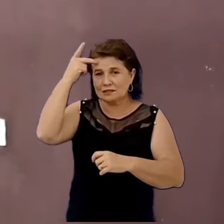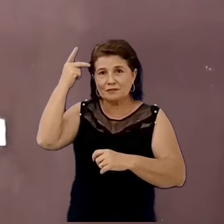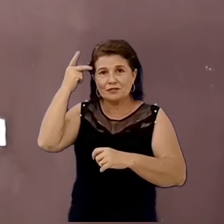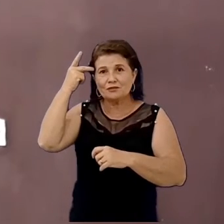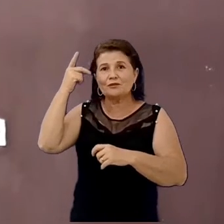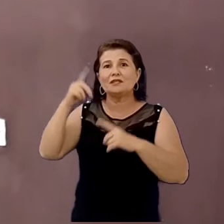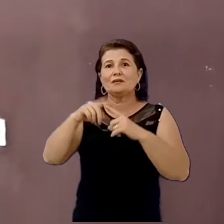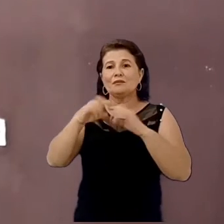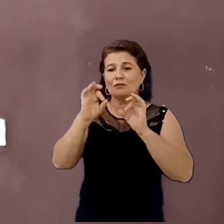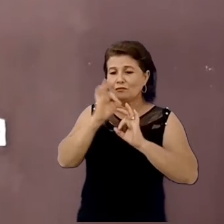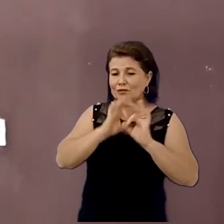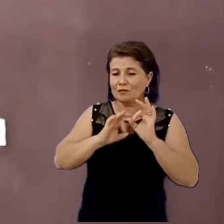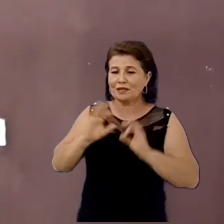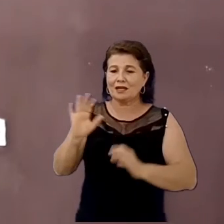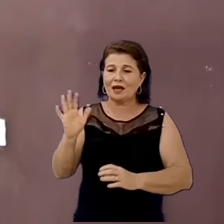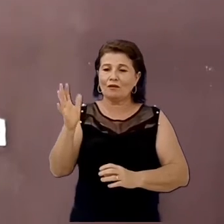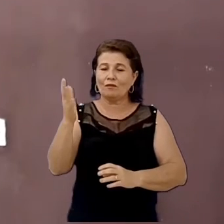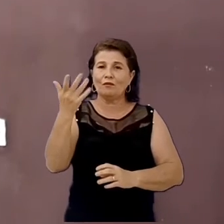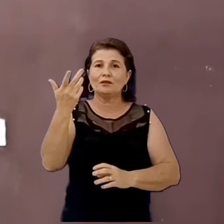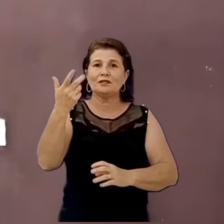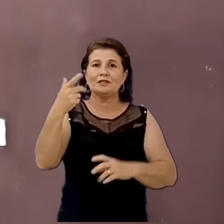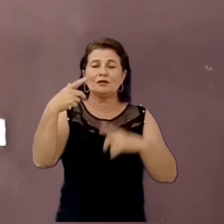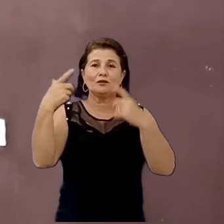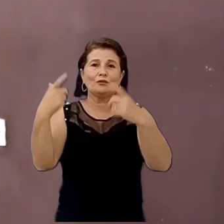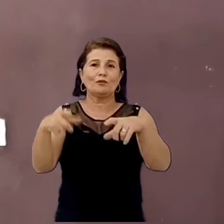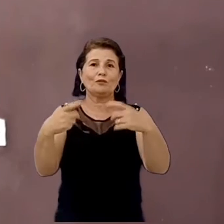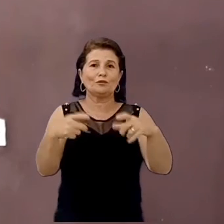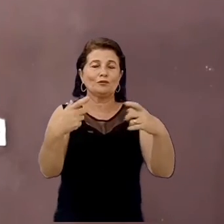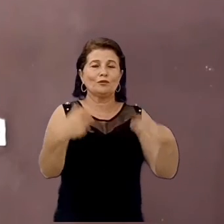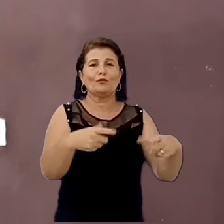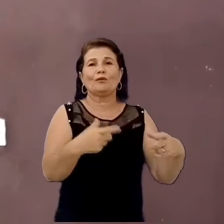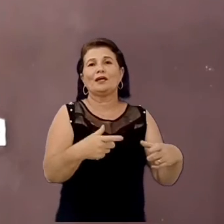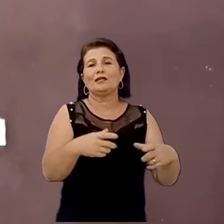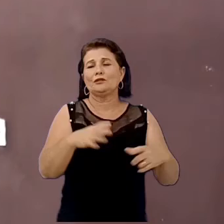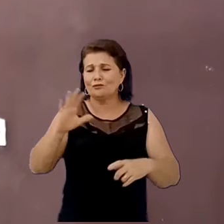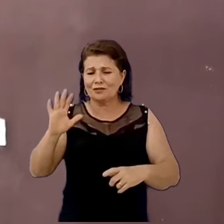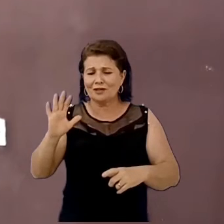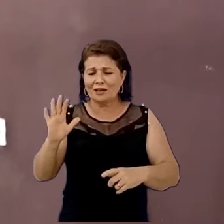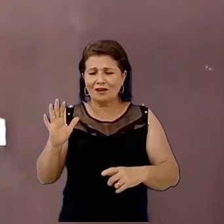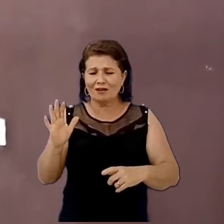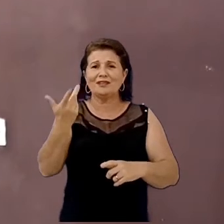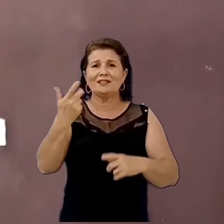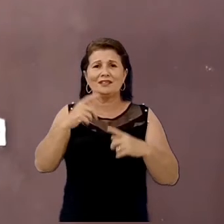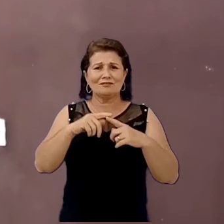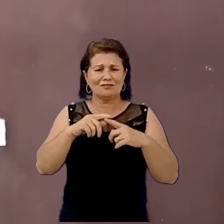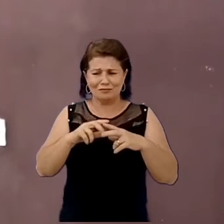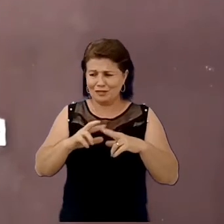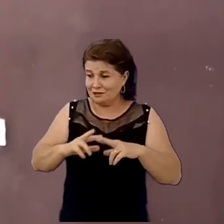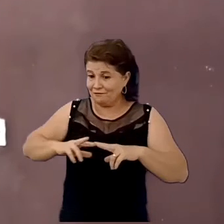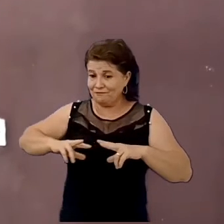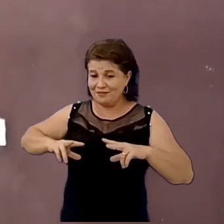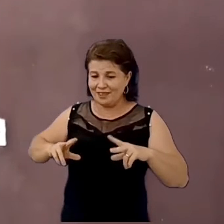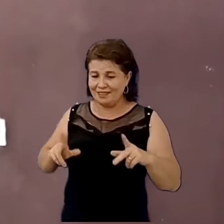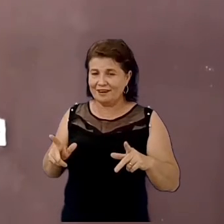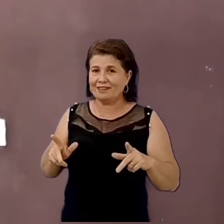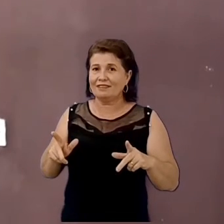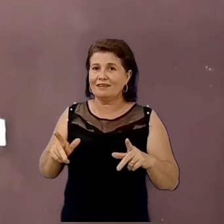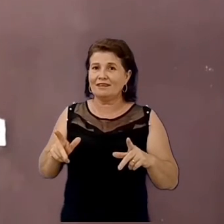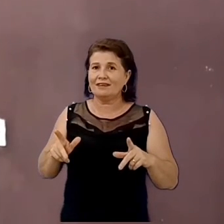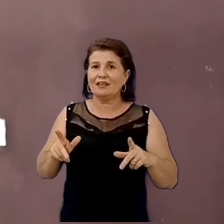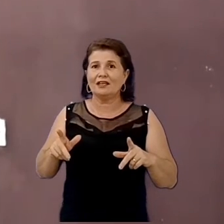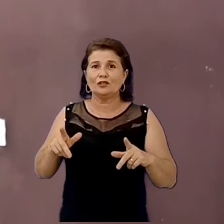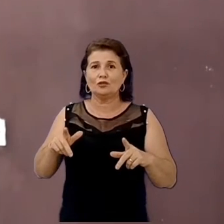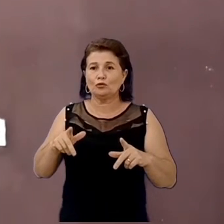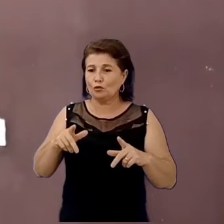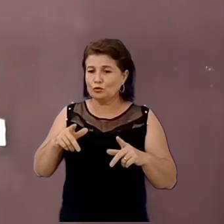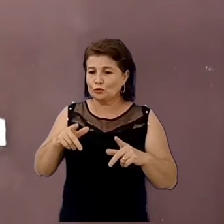forma, mas acontecia também em outras comunidades. E que tudo que acontecesse também de forma estranha, todos